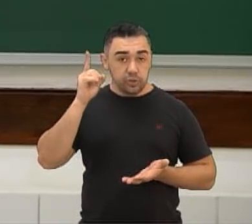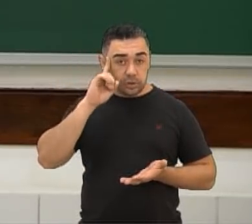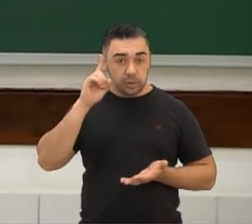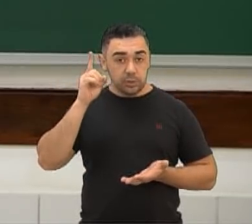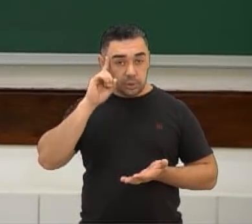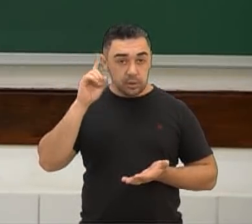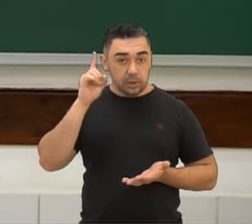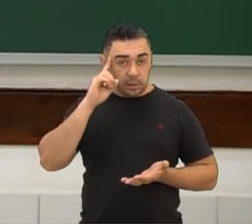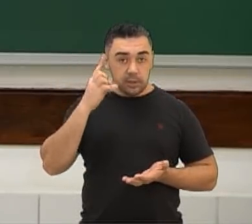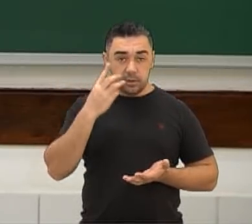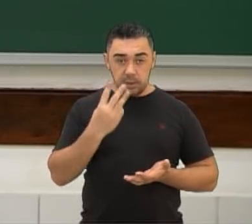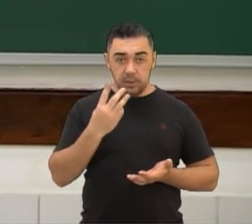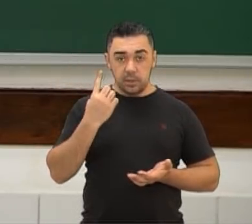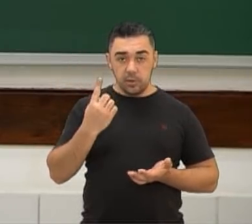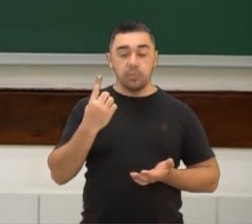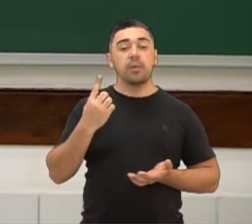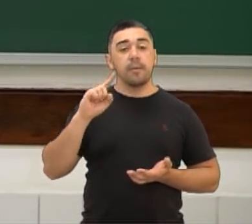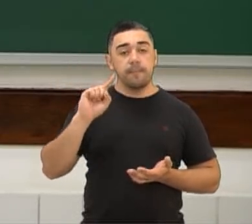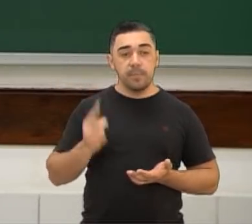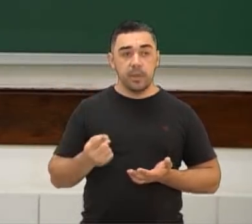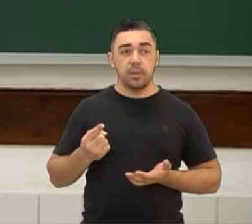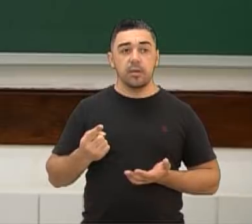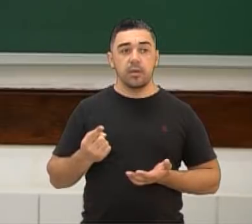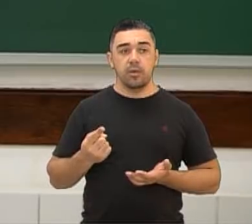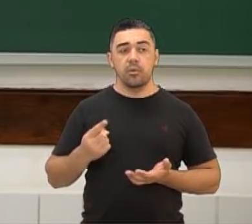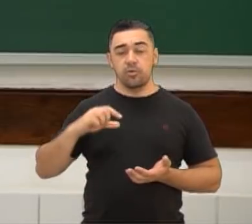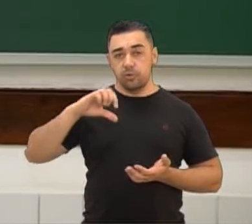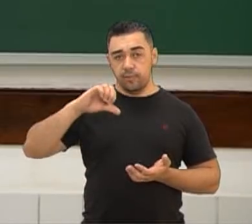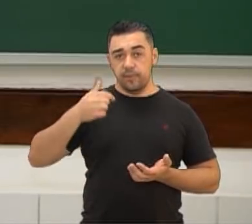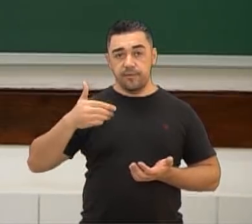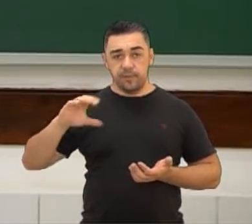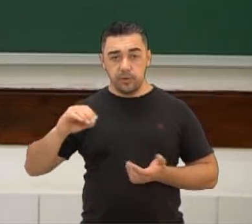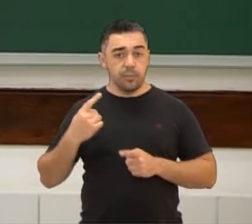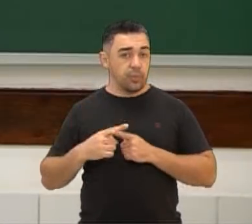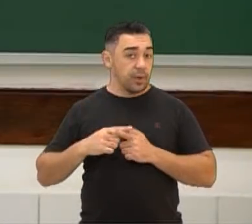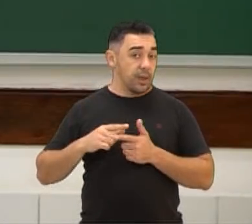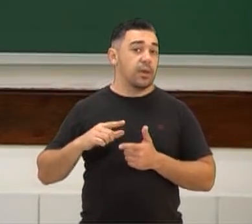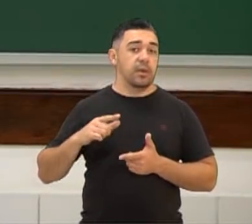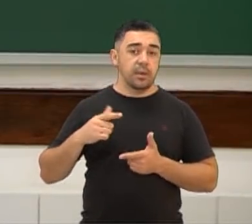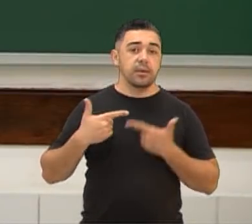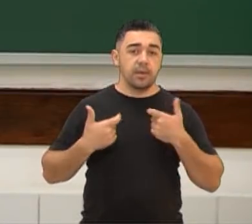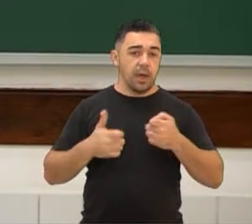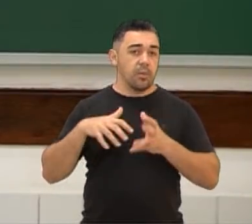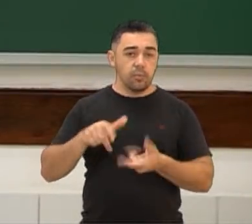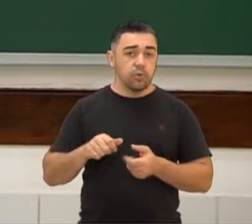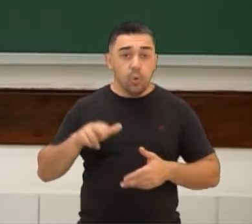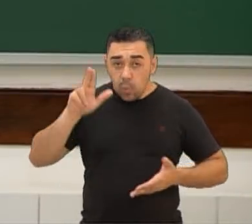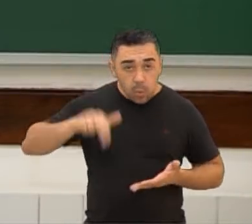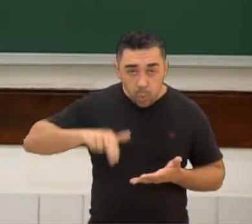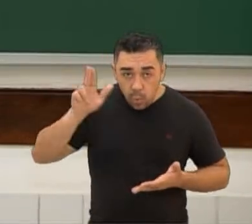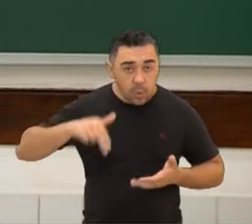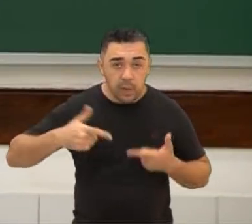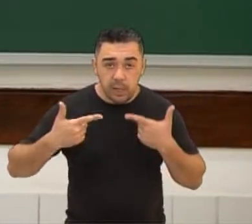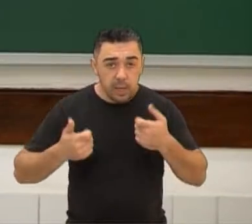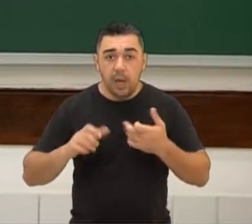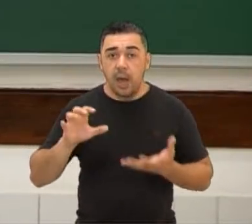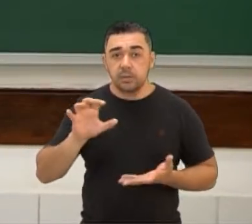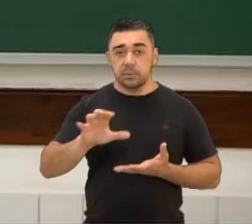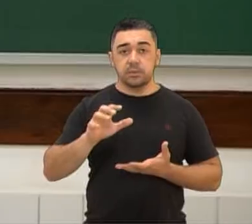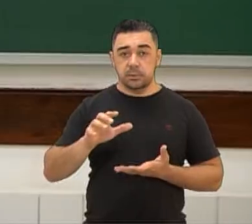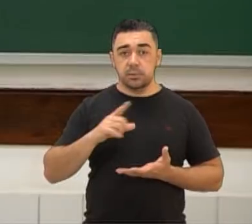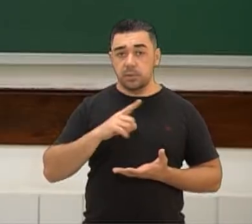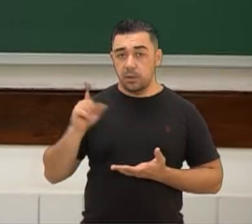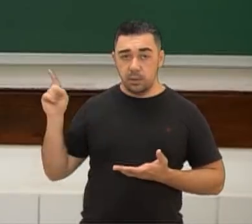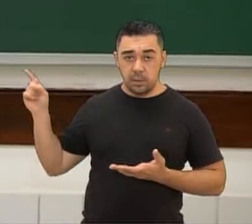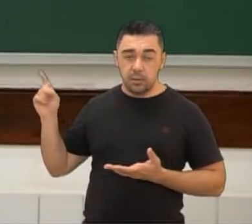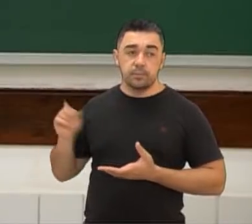31.920 pessoas por causa da guerra no mundo. Nunca nenhuma guerra atingiu tais